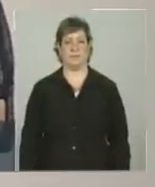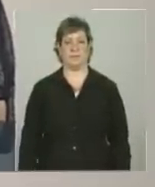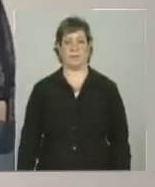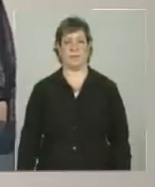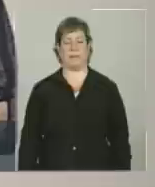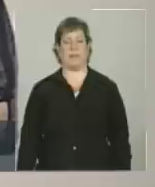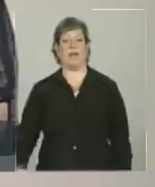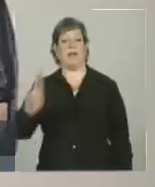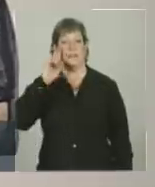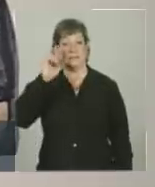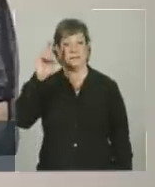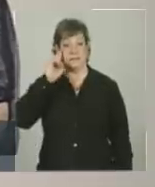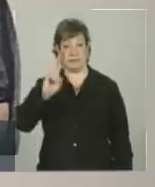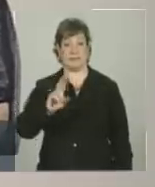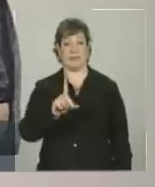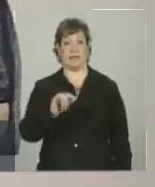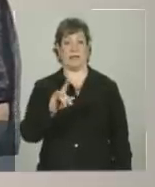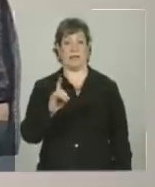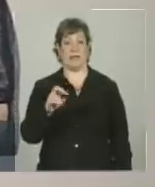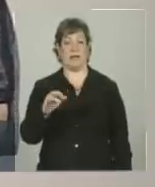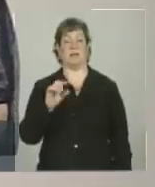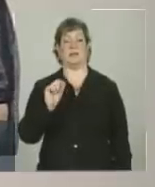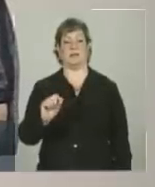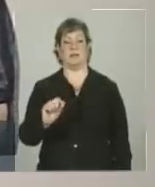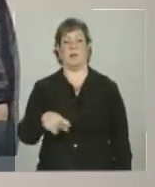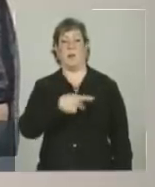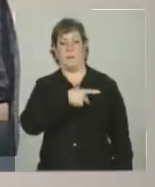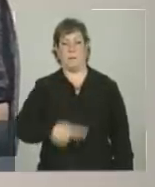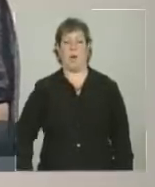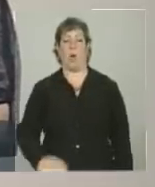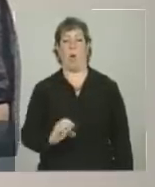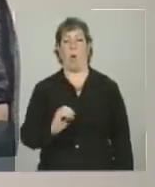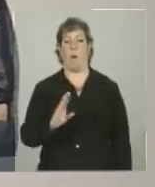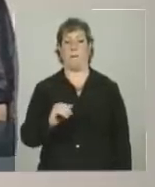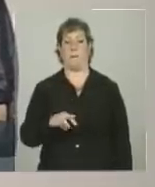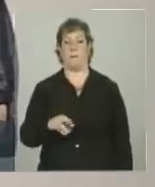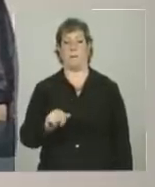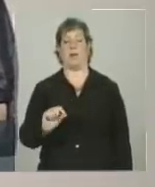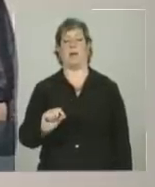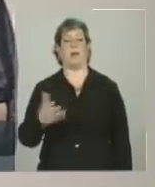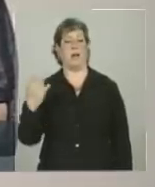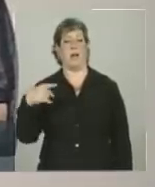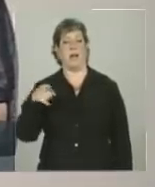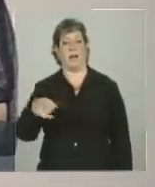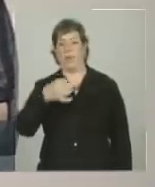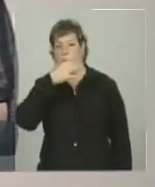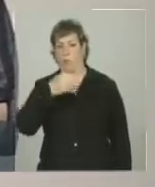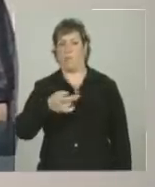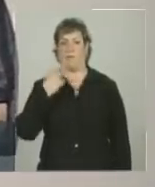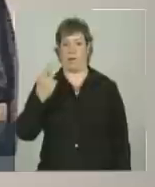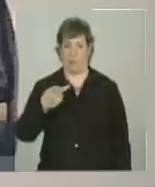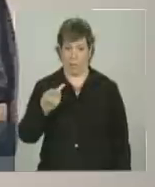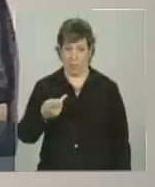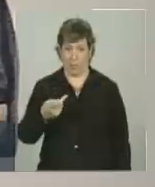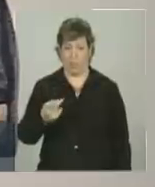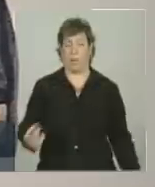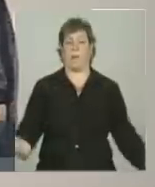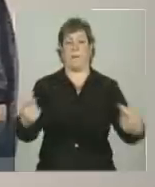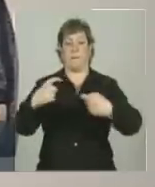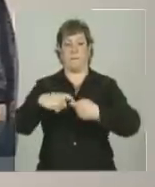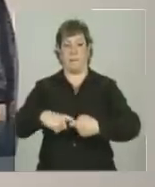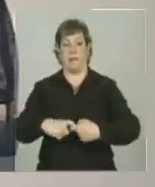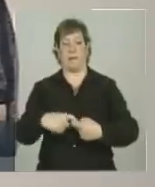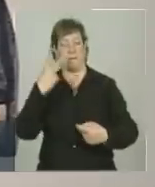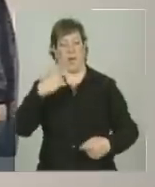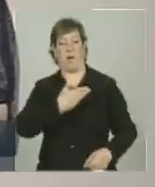de liderança tido pelo presidente Obama quando propôs a parceria para o